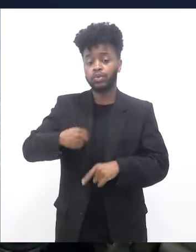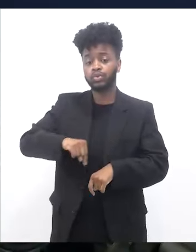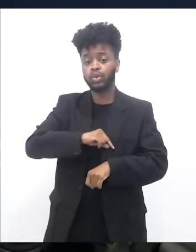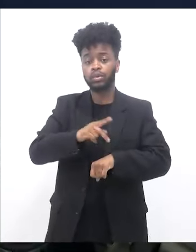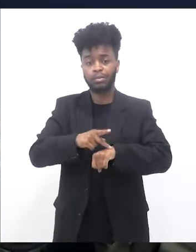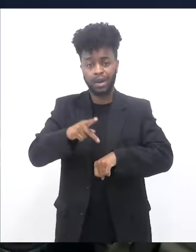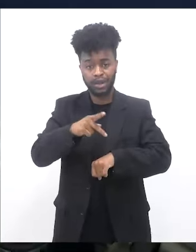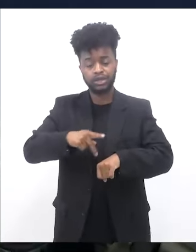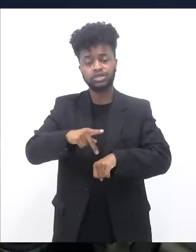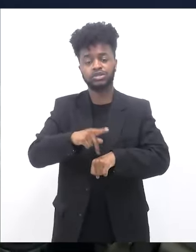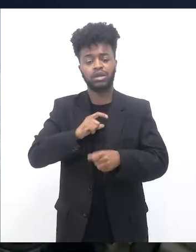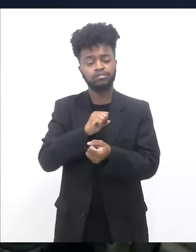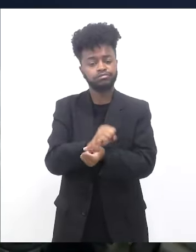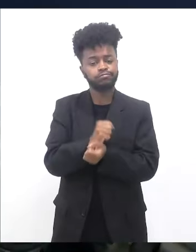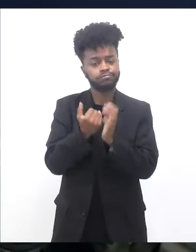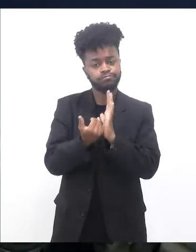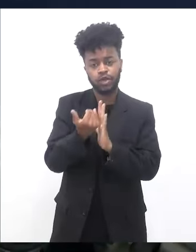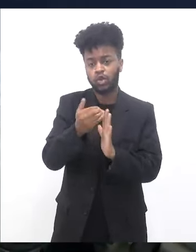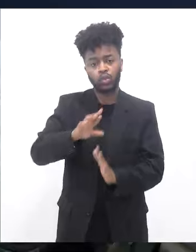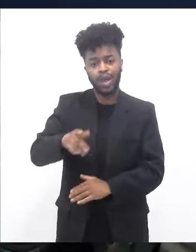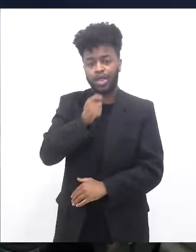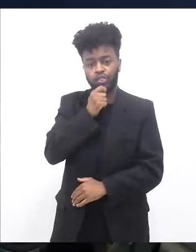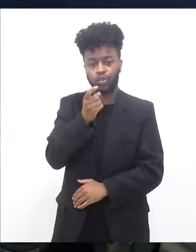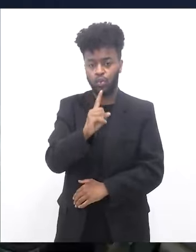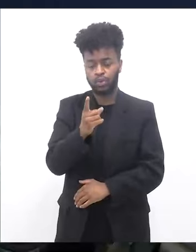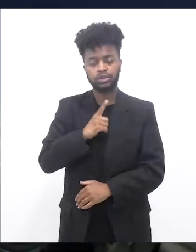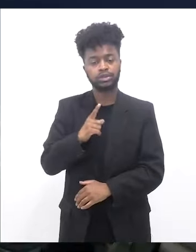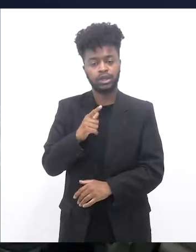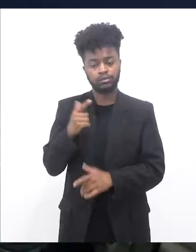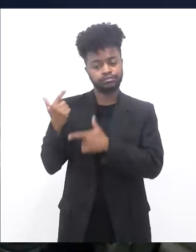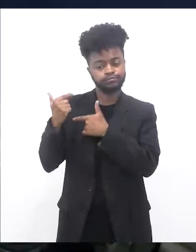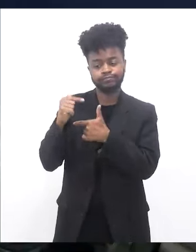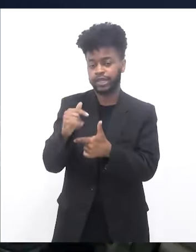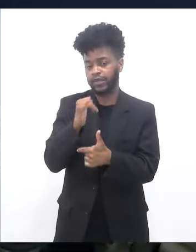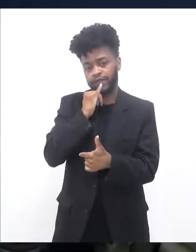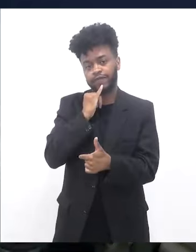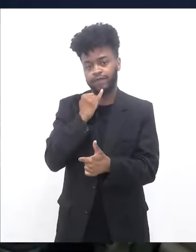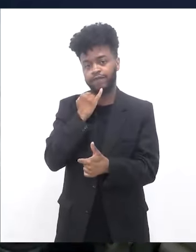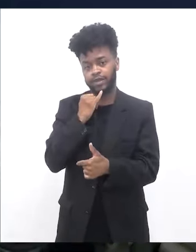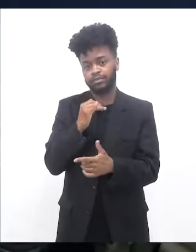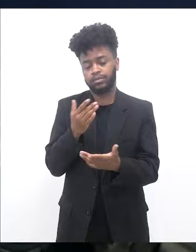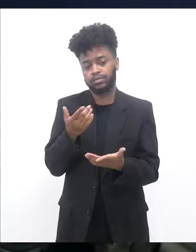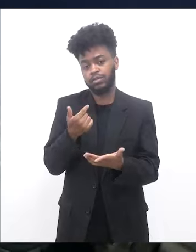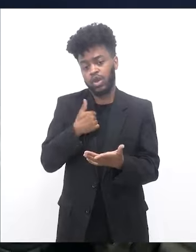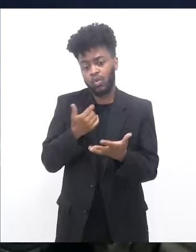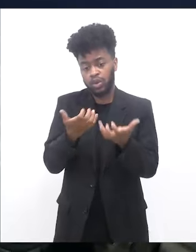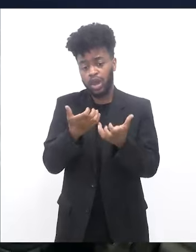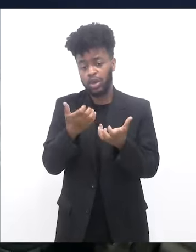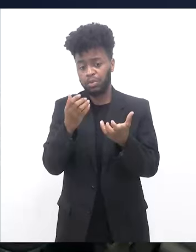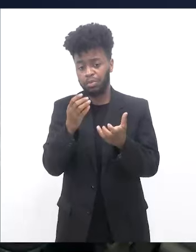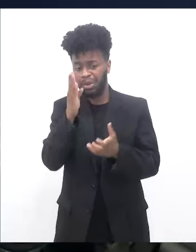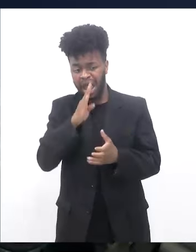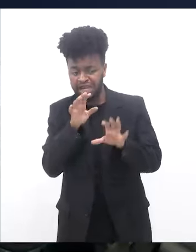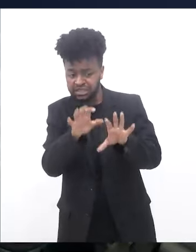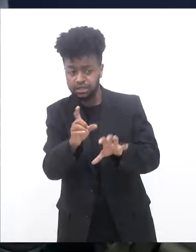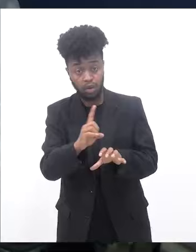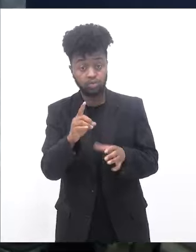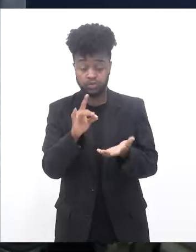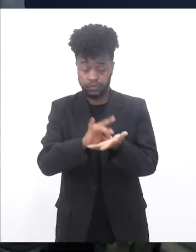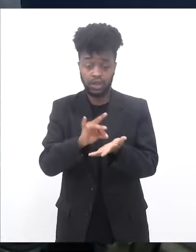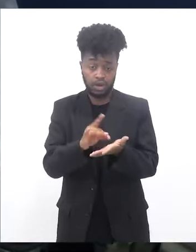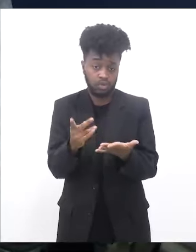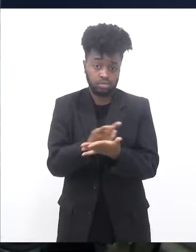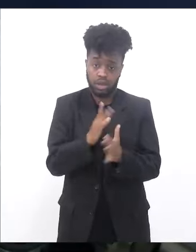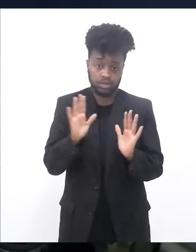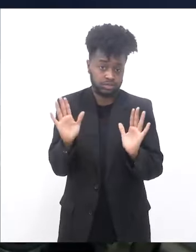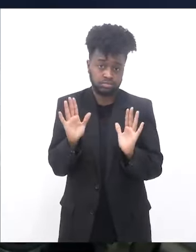que mais escravizou, não é à toa. A gente tem essa tradição, lamentavelmente. Sou eu que quero que o Brasil seja assim. O Brasil é